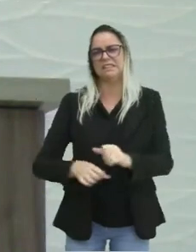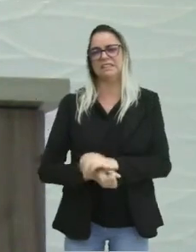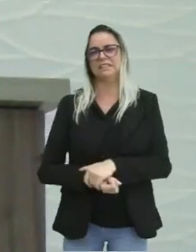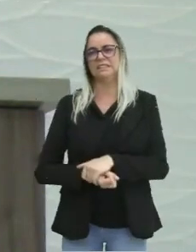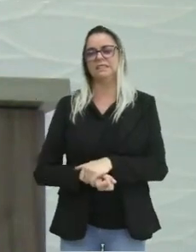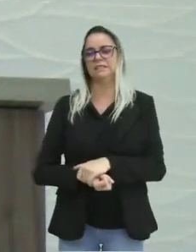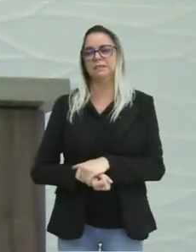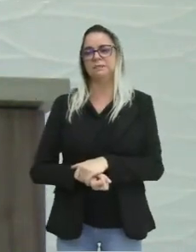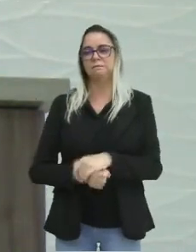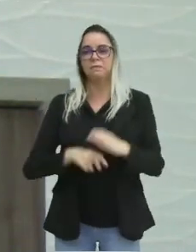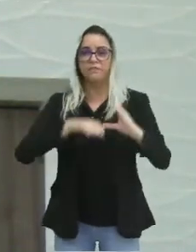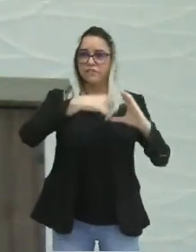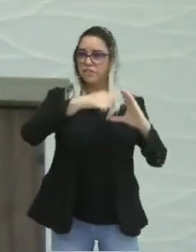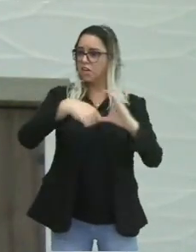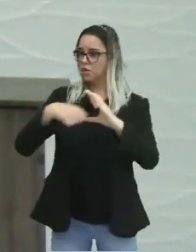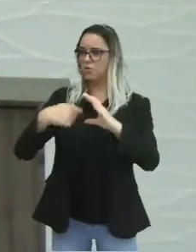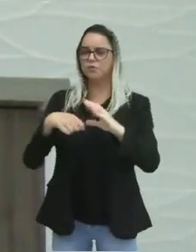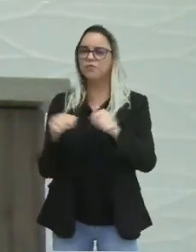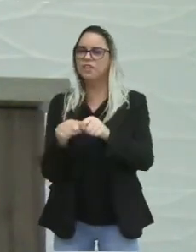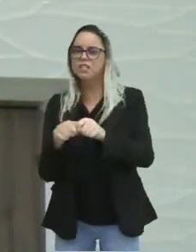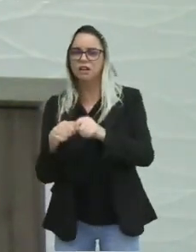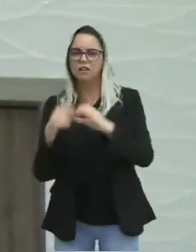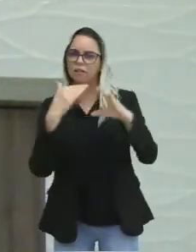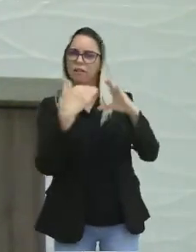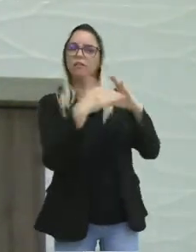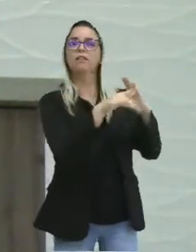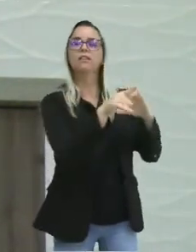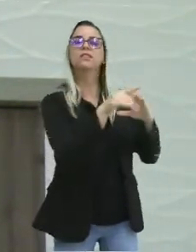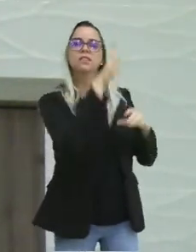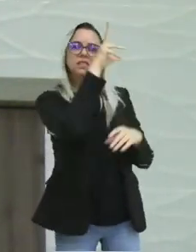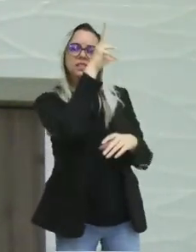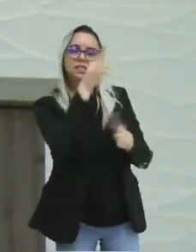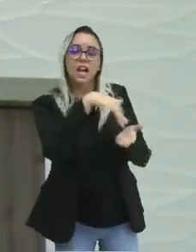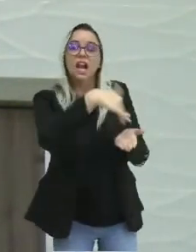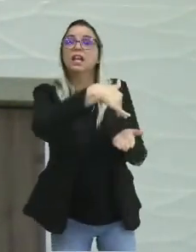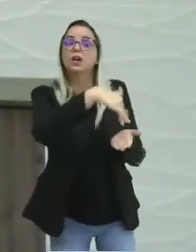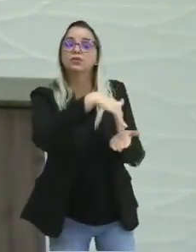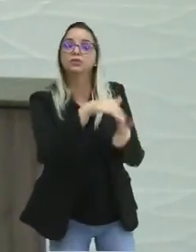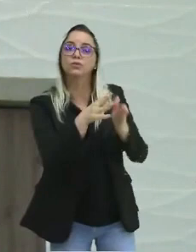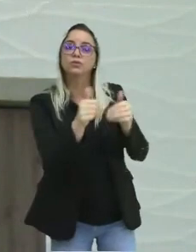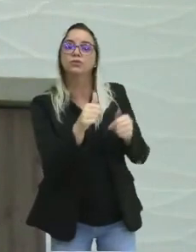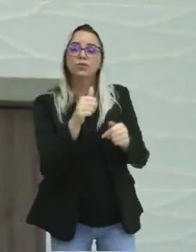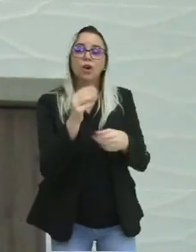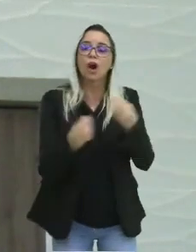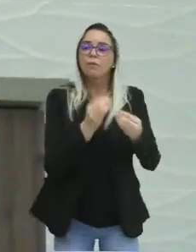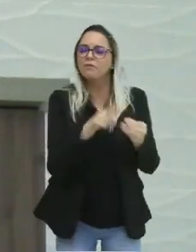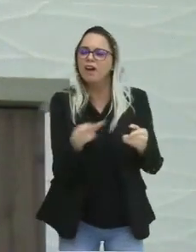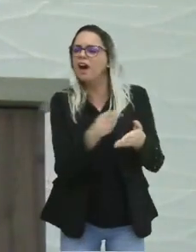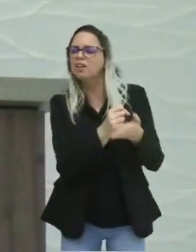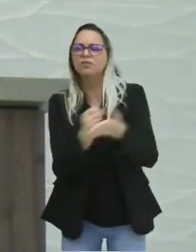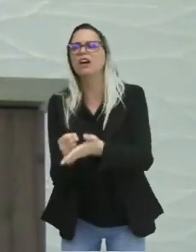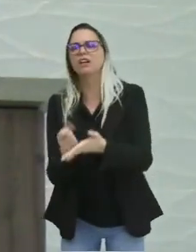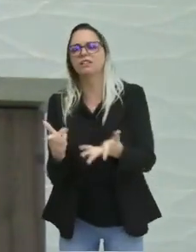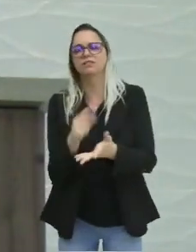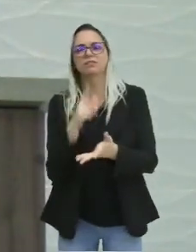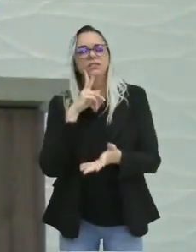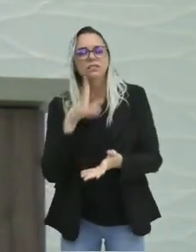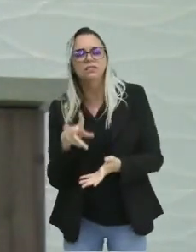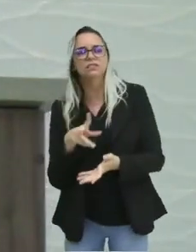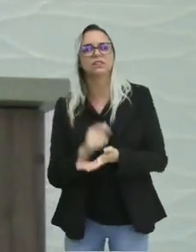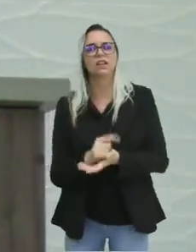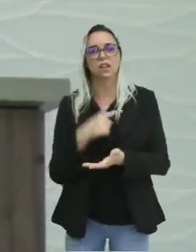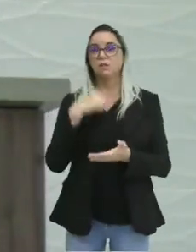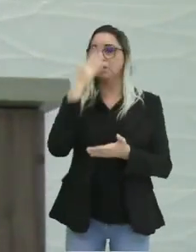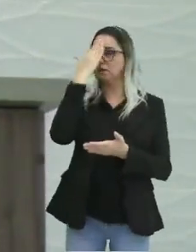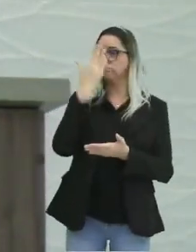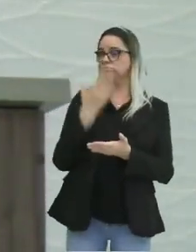faço vídeo, mando para o secretário pedindo que se resolva aquela situação. E acredito